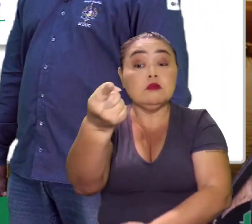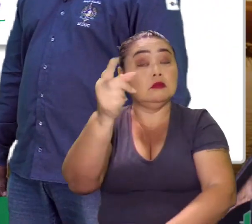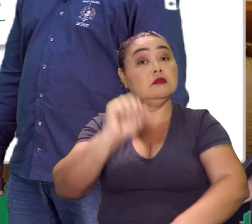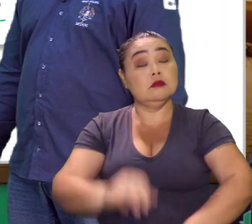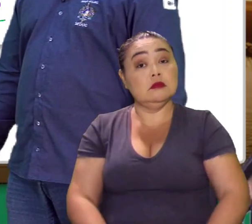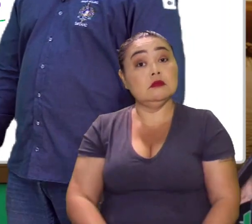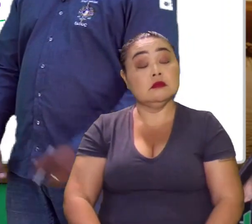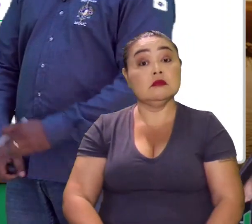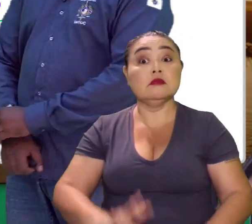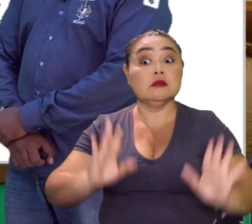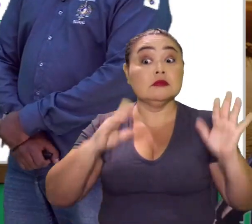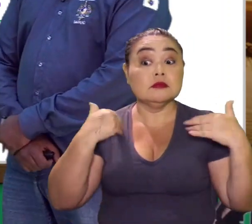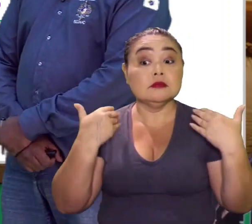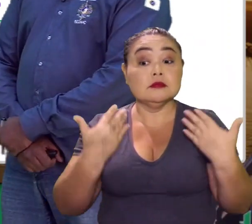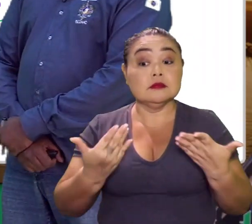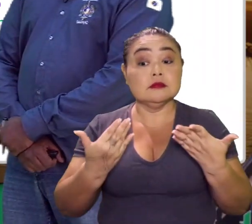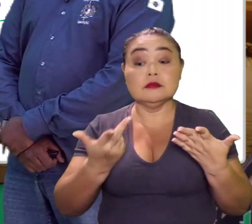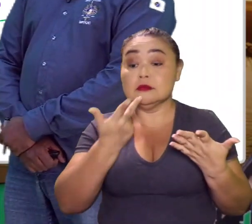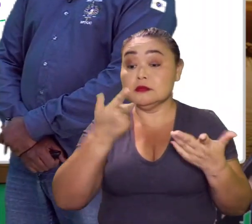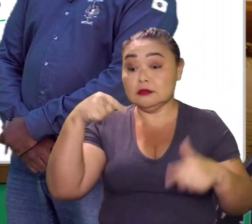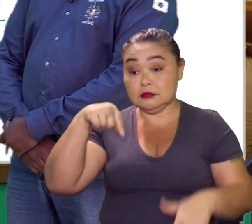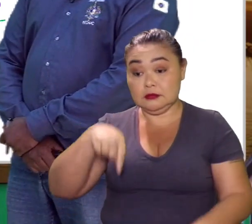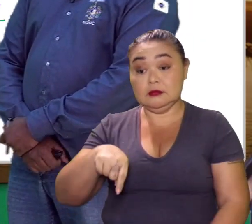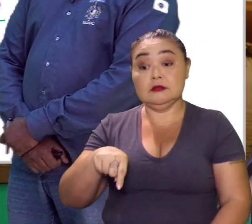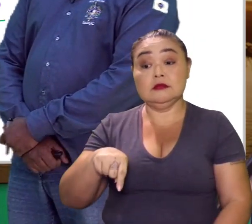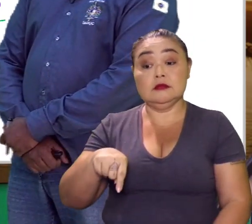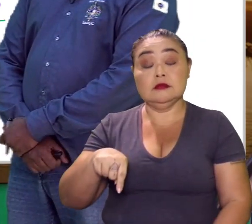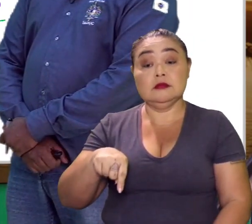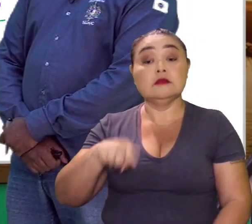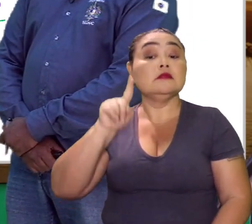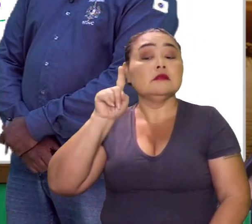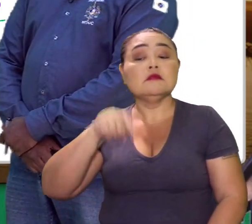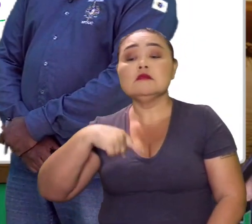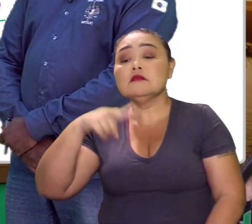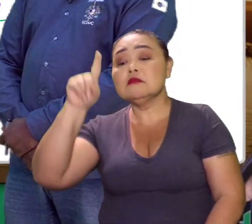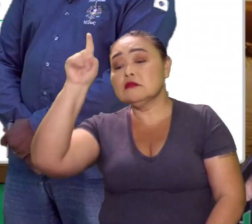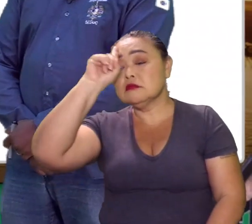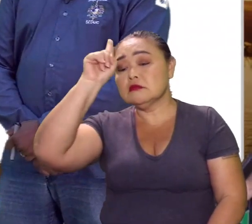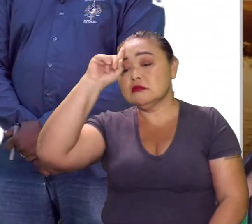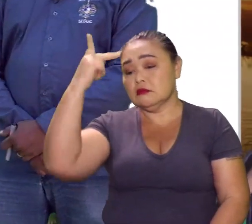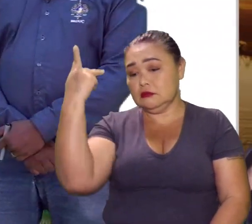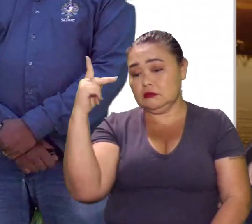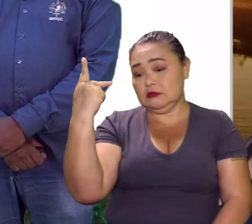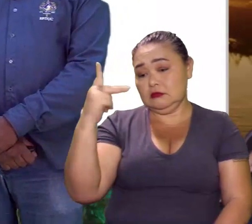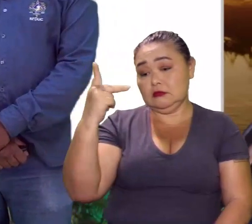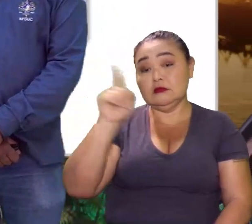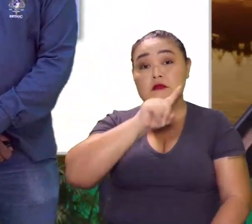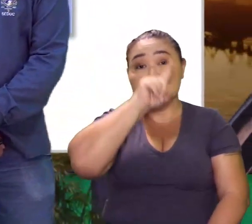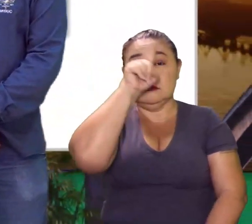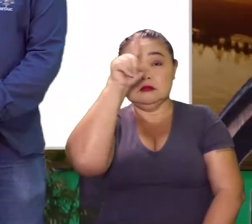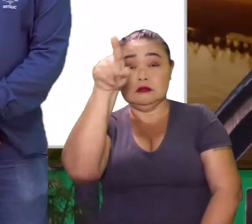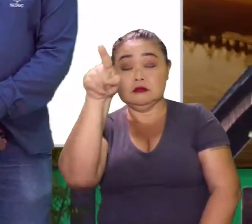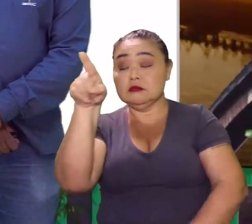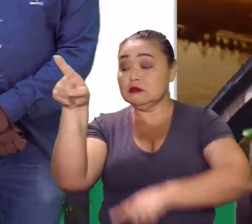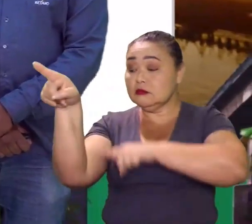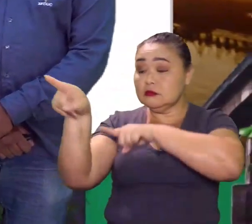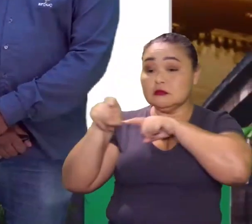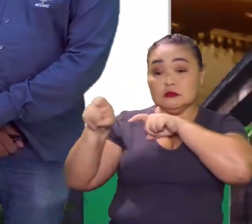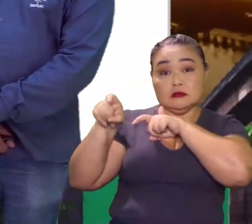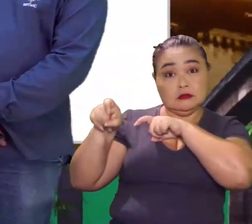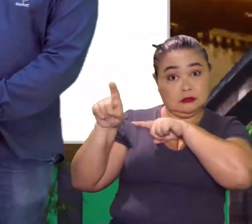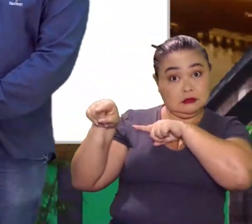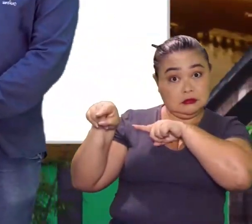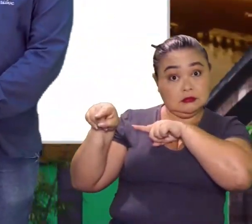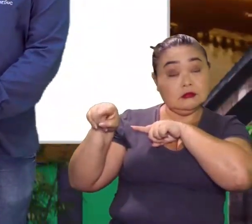perto. Então, o que a gente vai falar aqui é o cotidiano, daquilo que ele vê lá na zona rural. Certo.